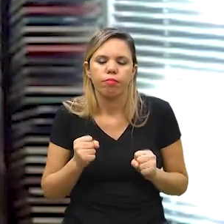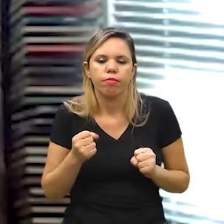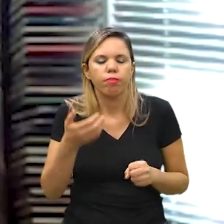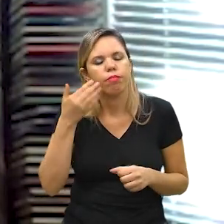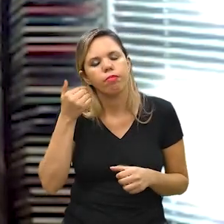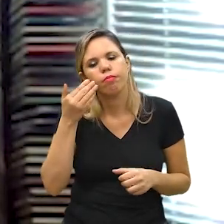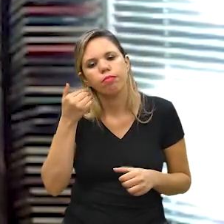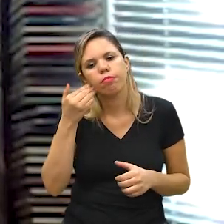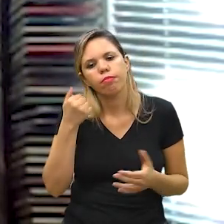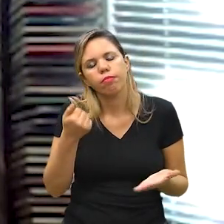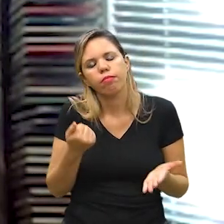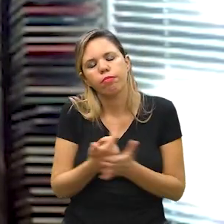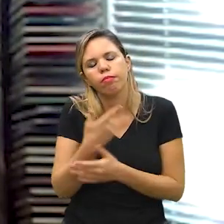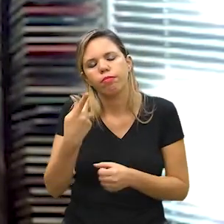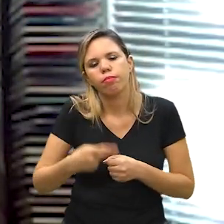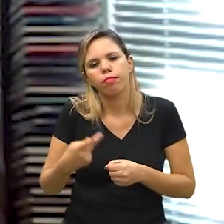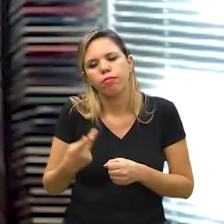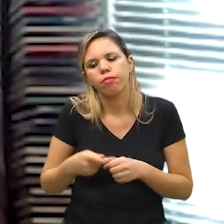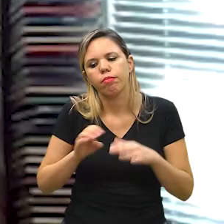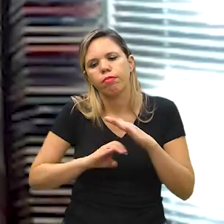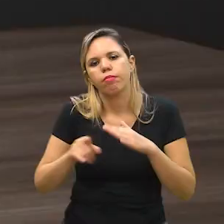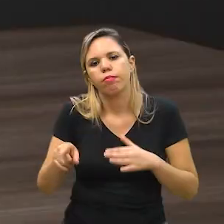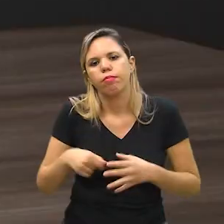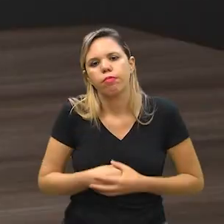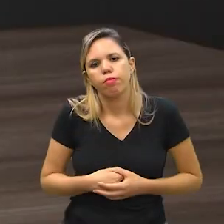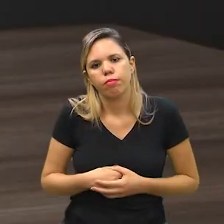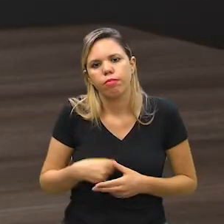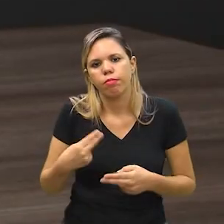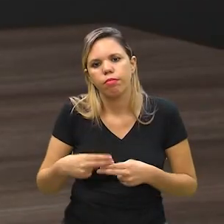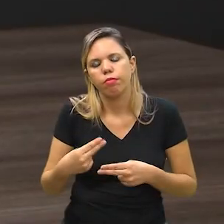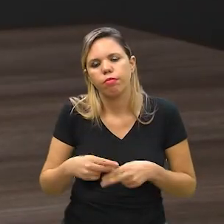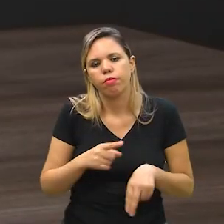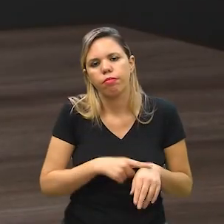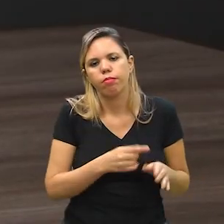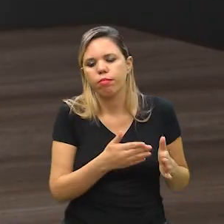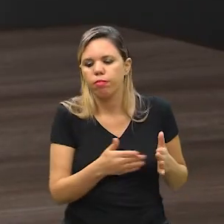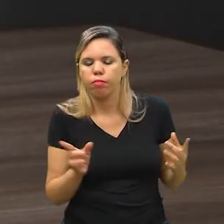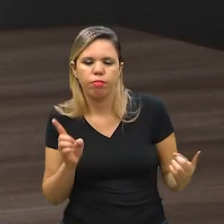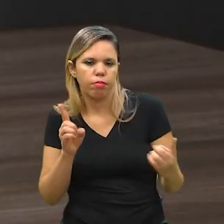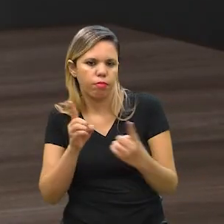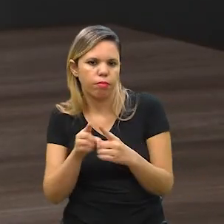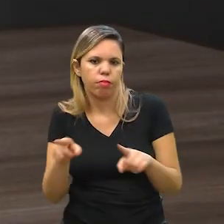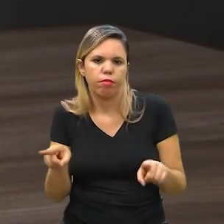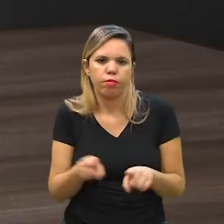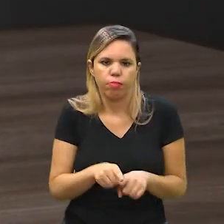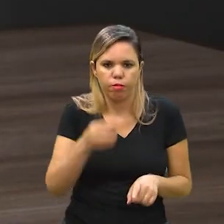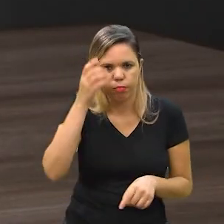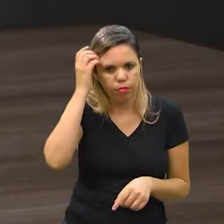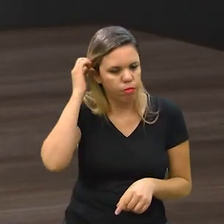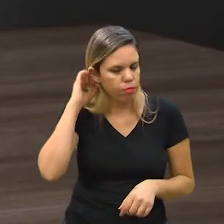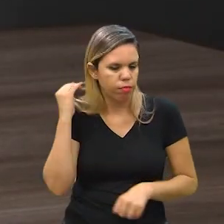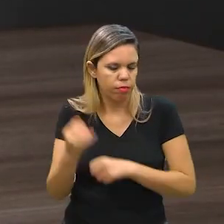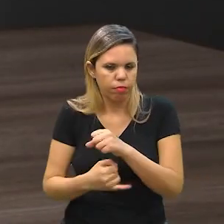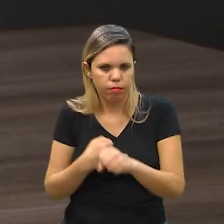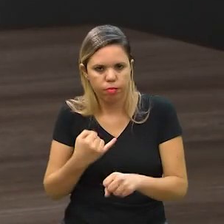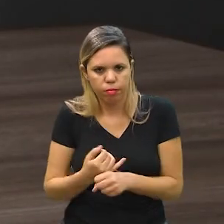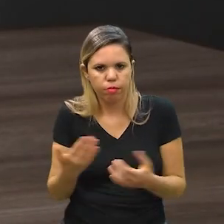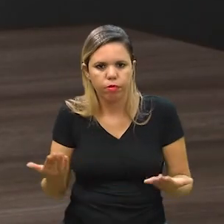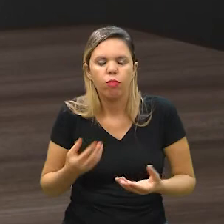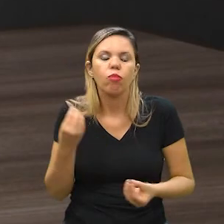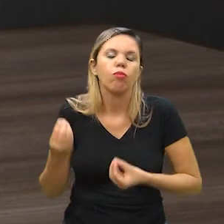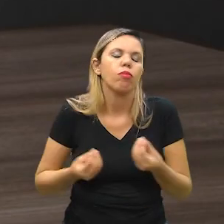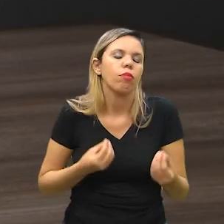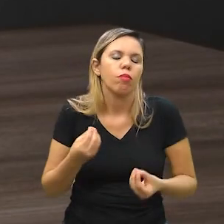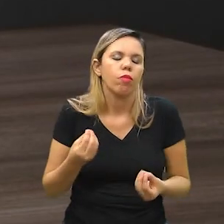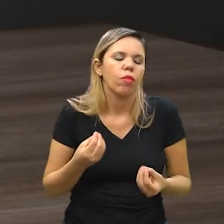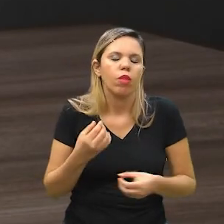poderem consumir o produto daquela empresa. O Sebrae, por um tempo, fez o atendimento também de forma online. Hoje